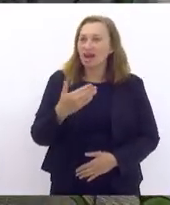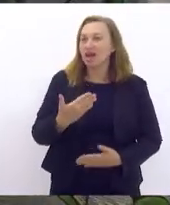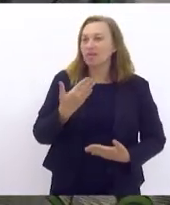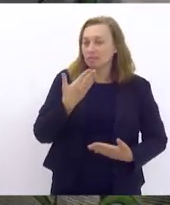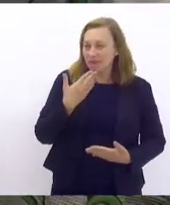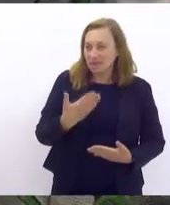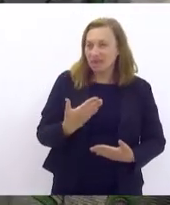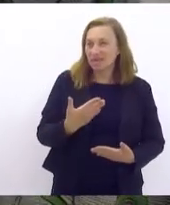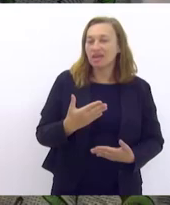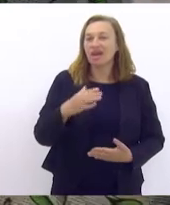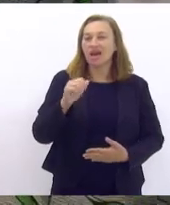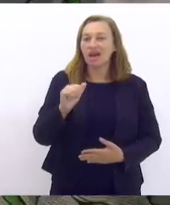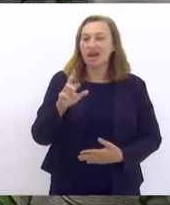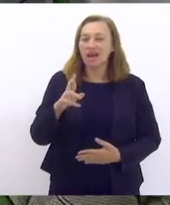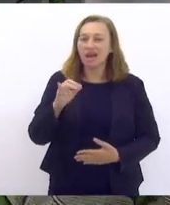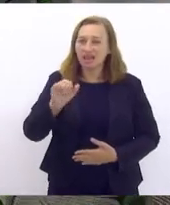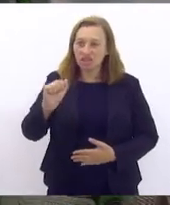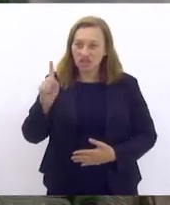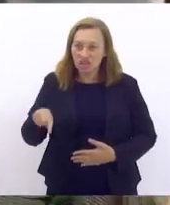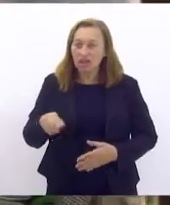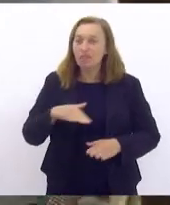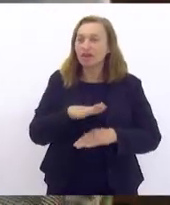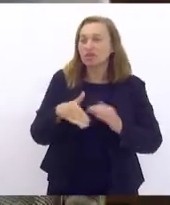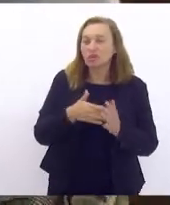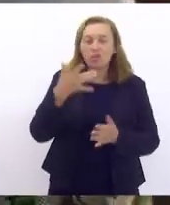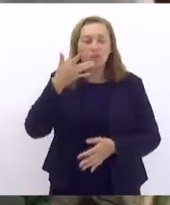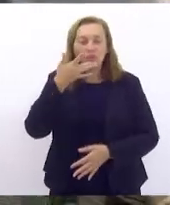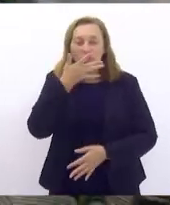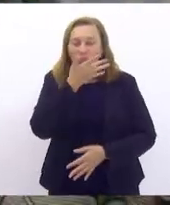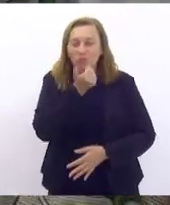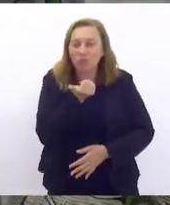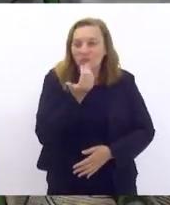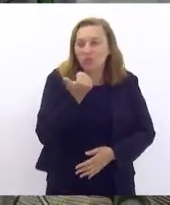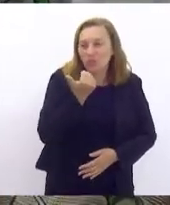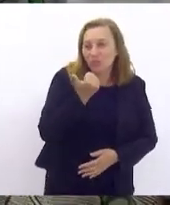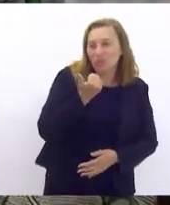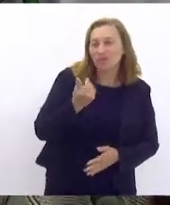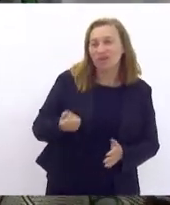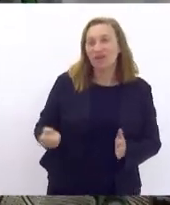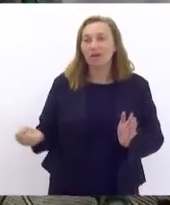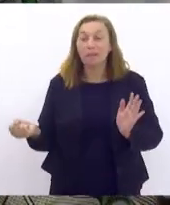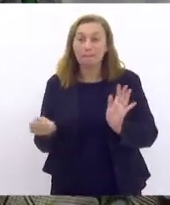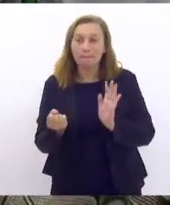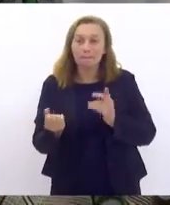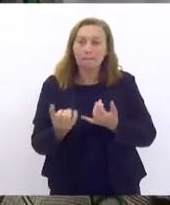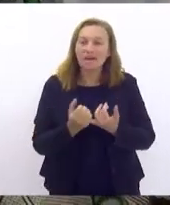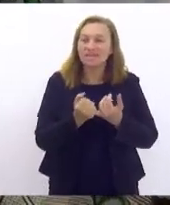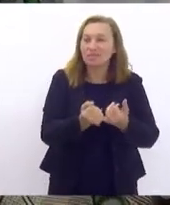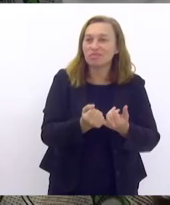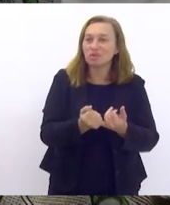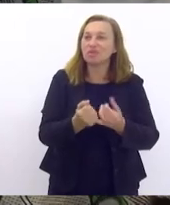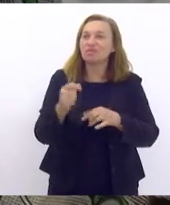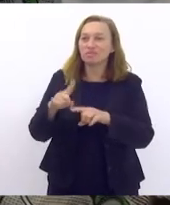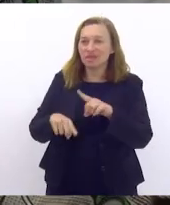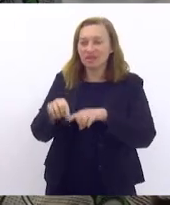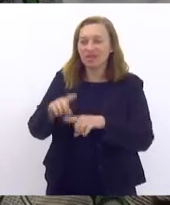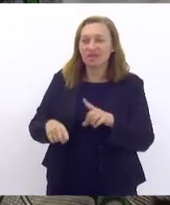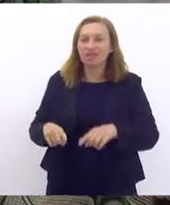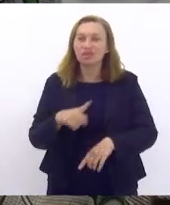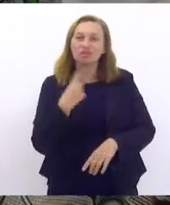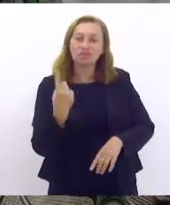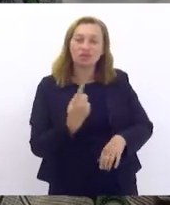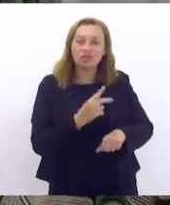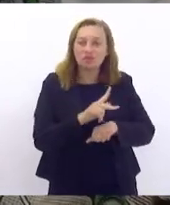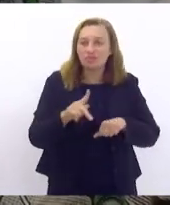acarajé para que todos possam degustar desse quitute que é patrimônio, né, imaterial do nosso